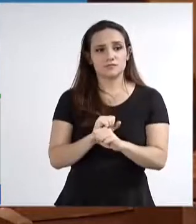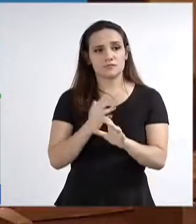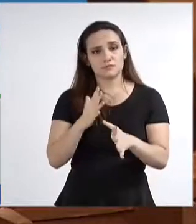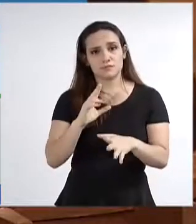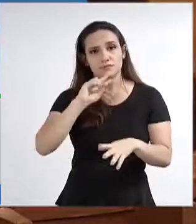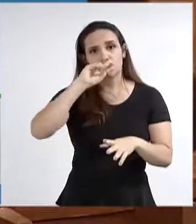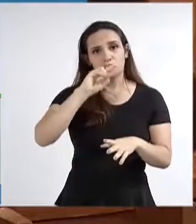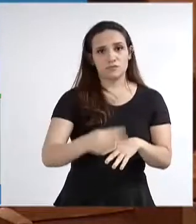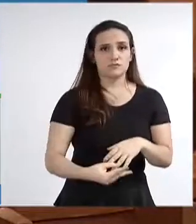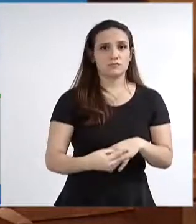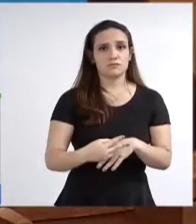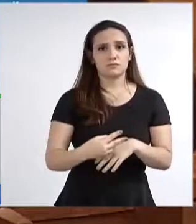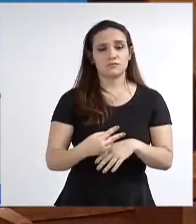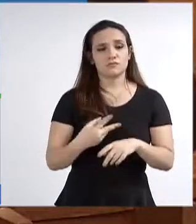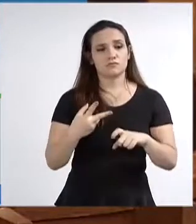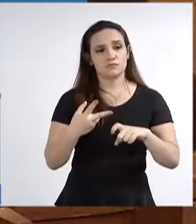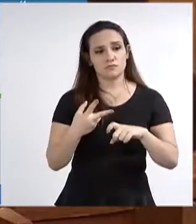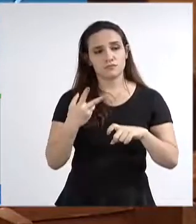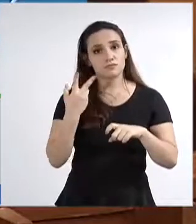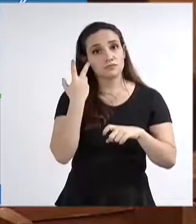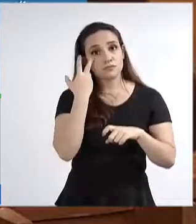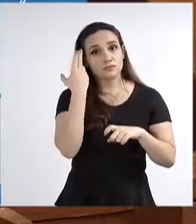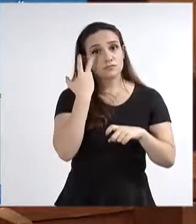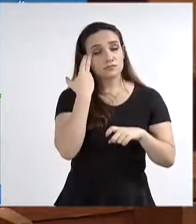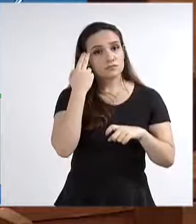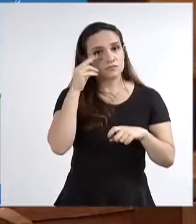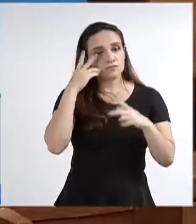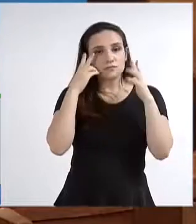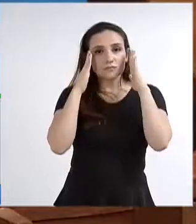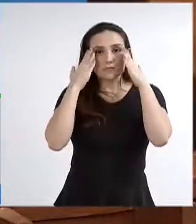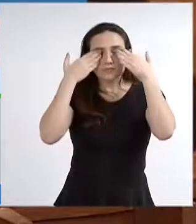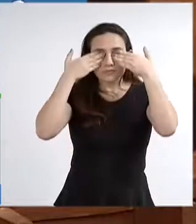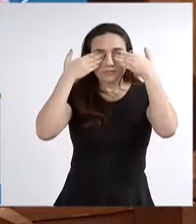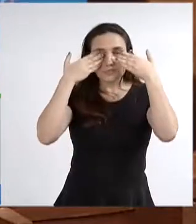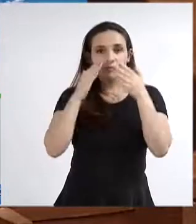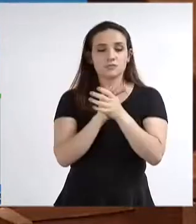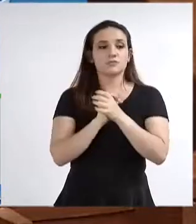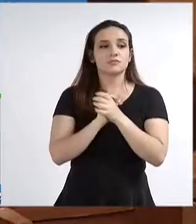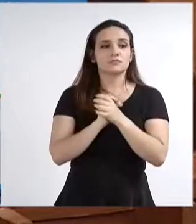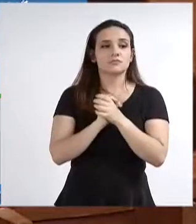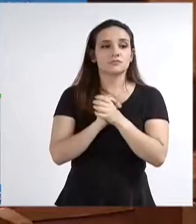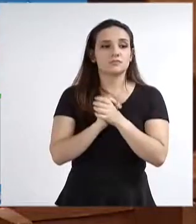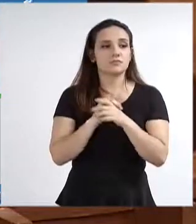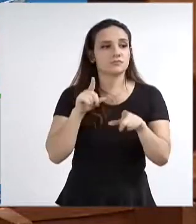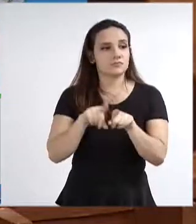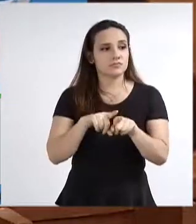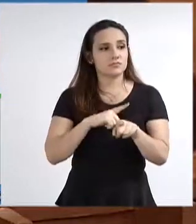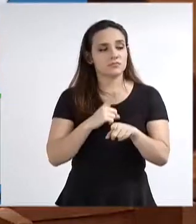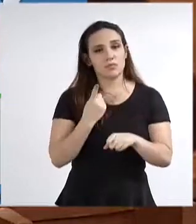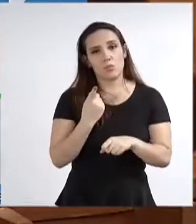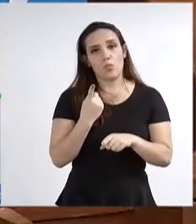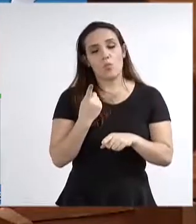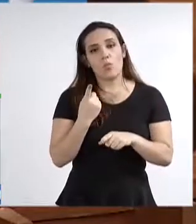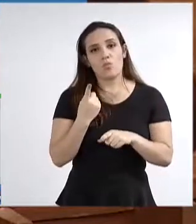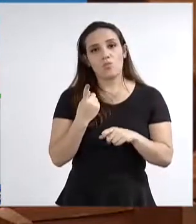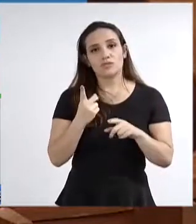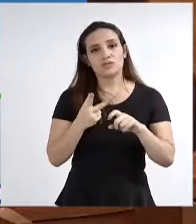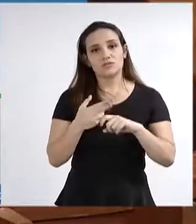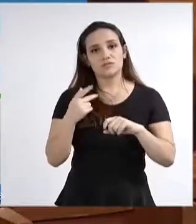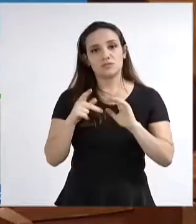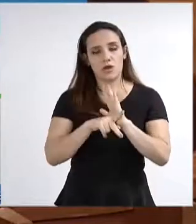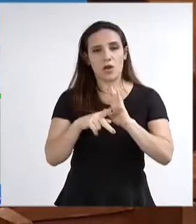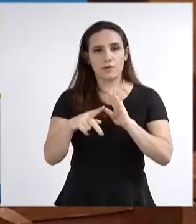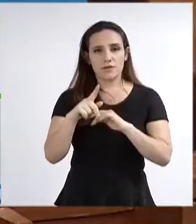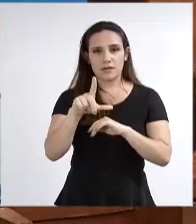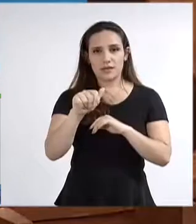cirurgias de cataratas, pterígios e uma cirurgia chamada IAG laser, que é